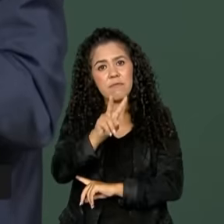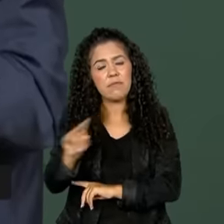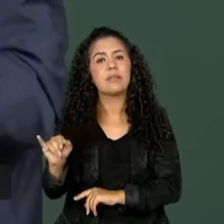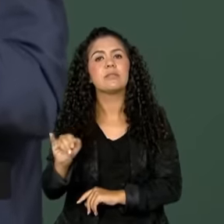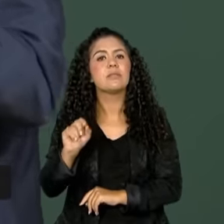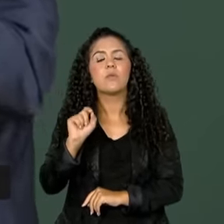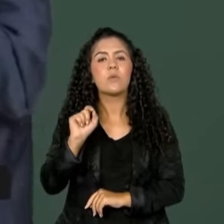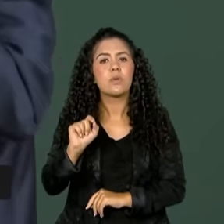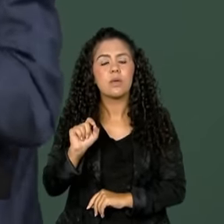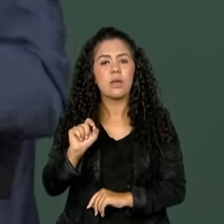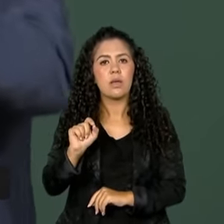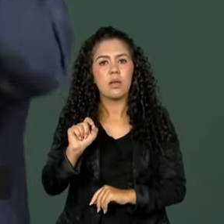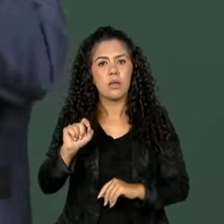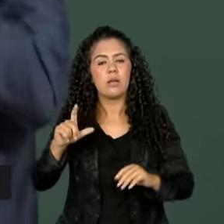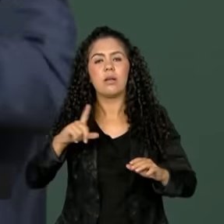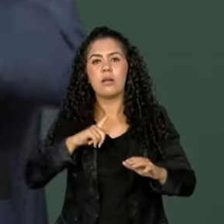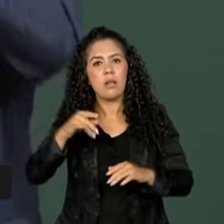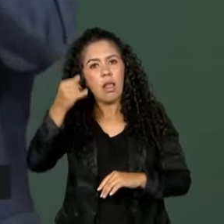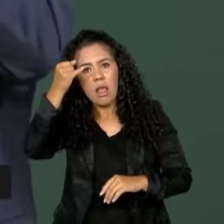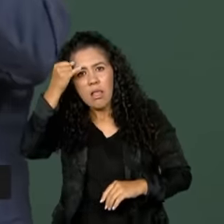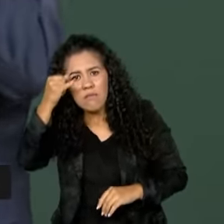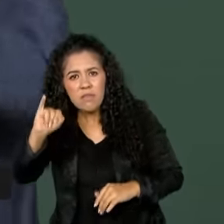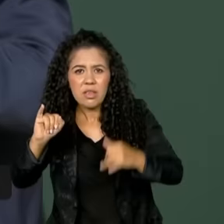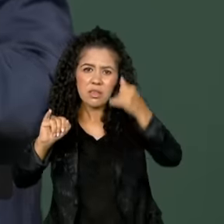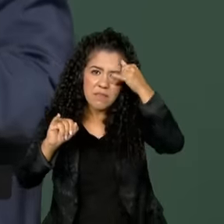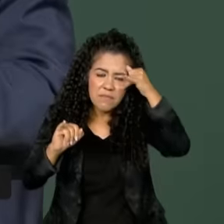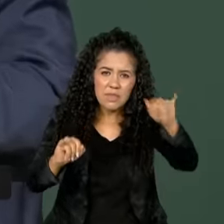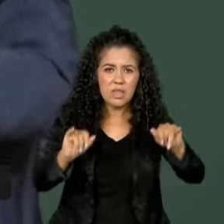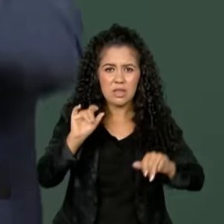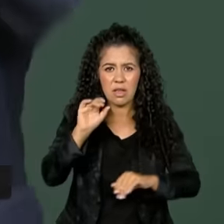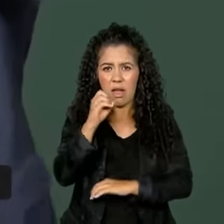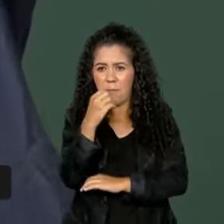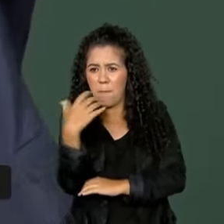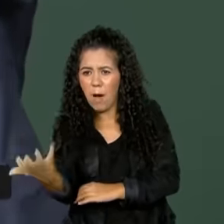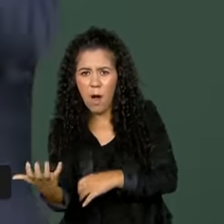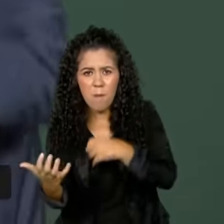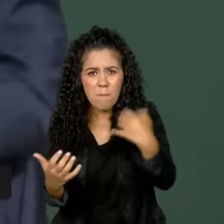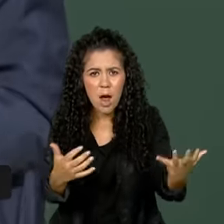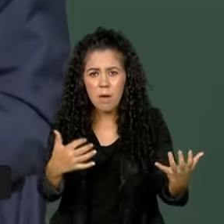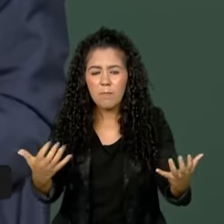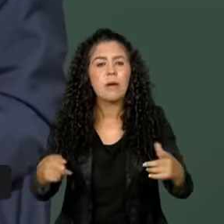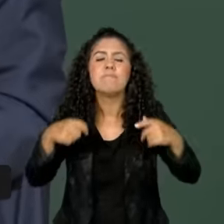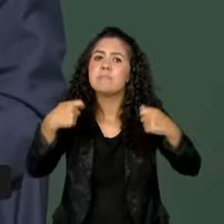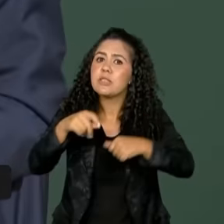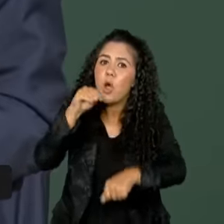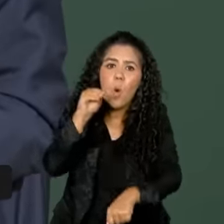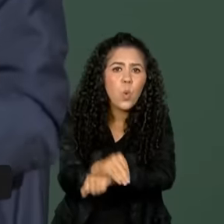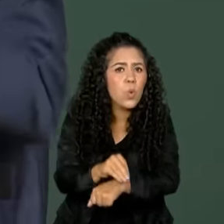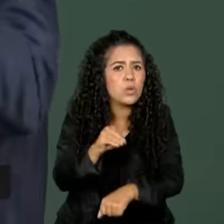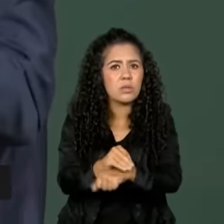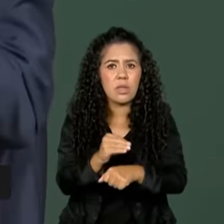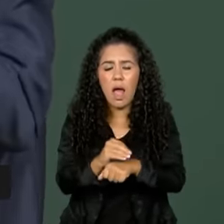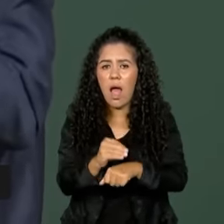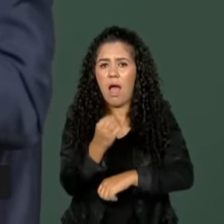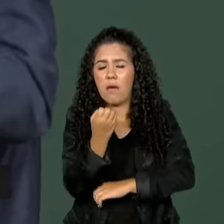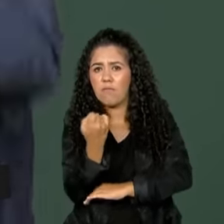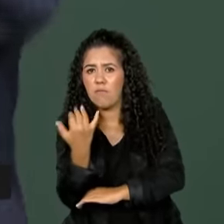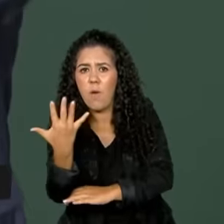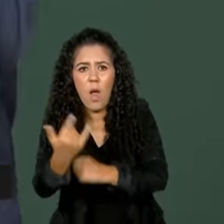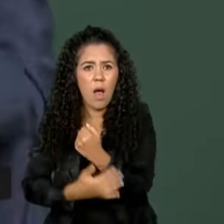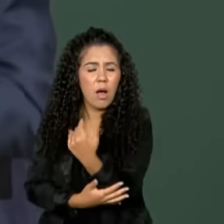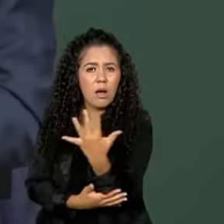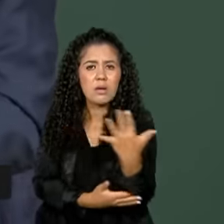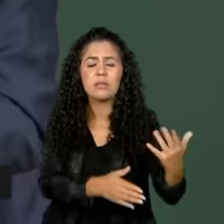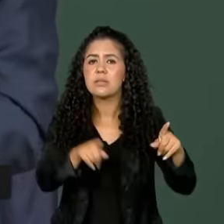dizendo: não basta evitar desmatamento, é preciso cuidar da floresta, cuidar das pessoas